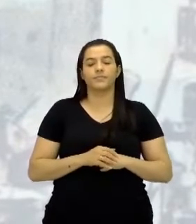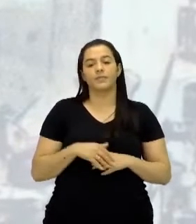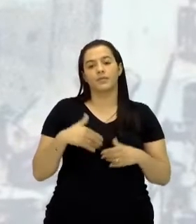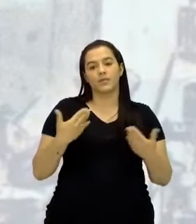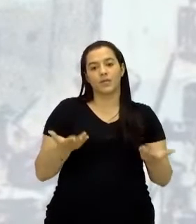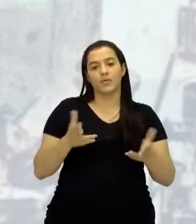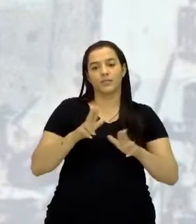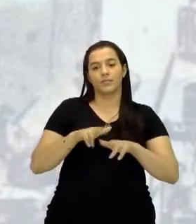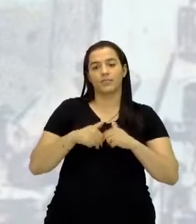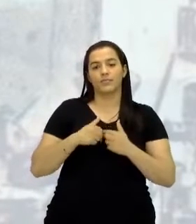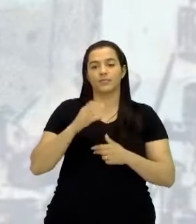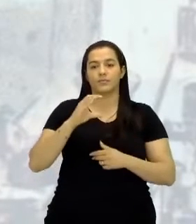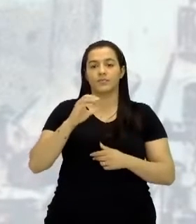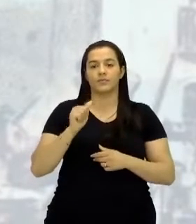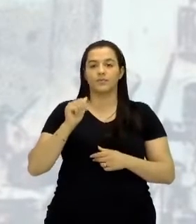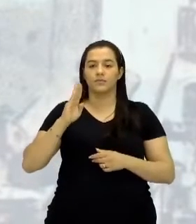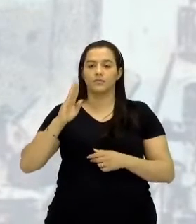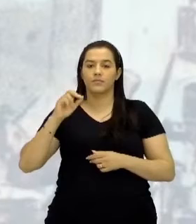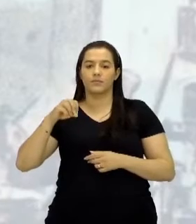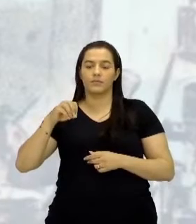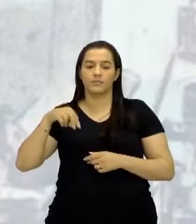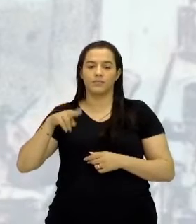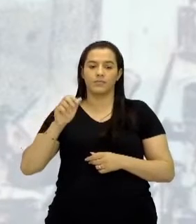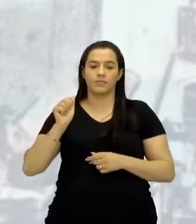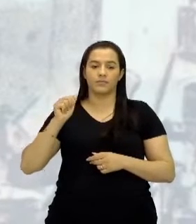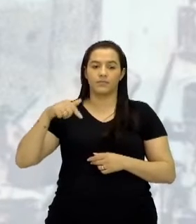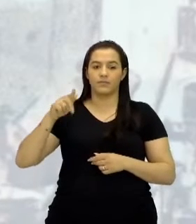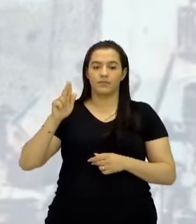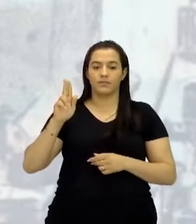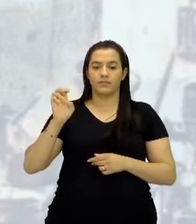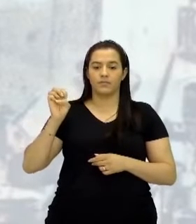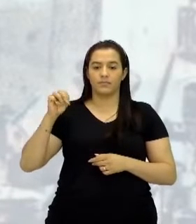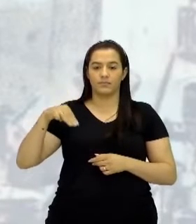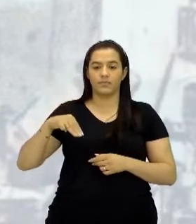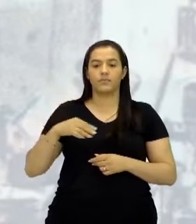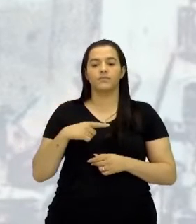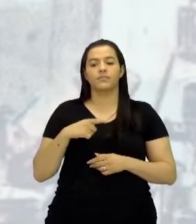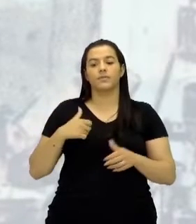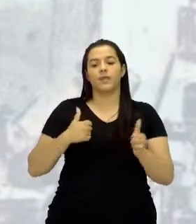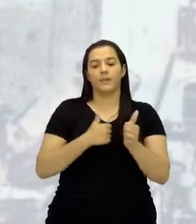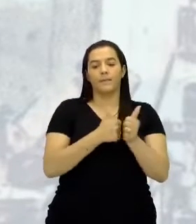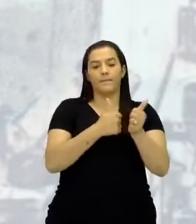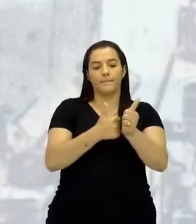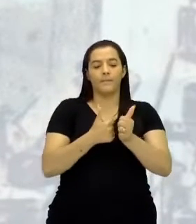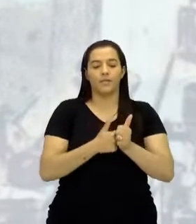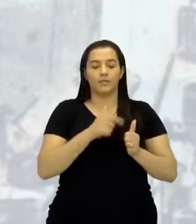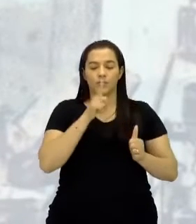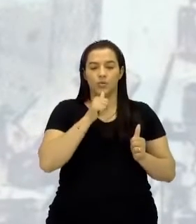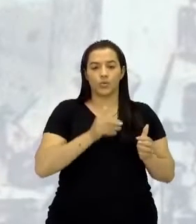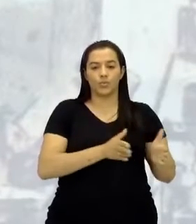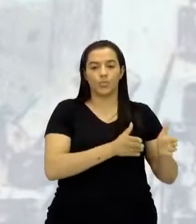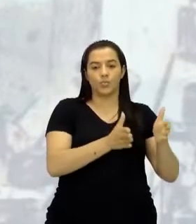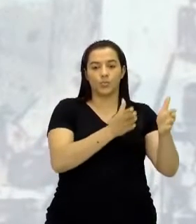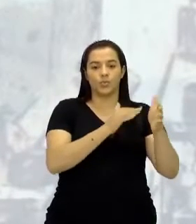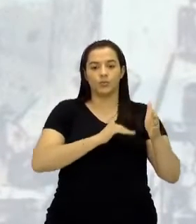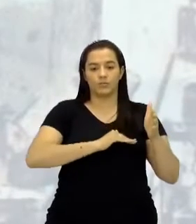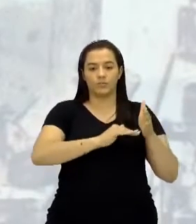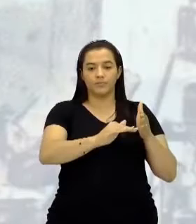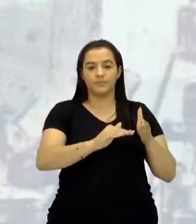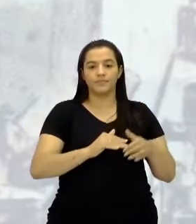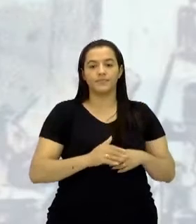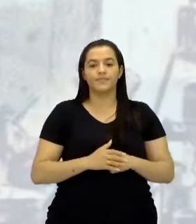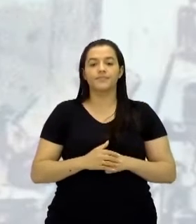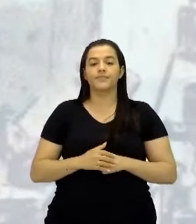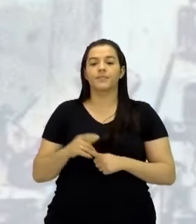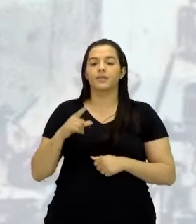que se chamou, né, de cabanagem, por conta dos participantes morarem ali em cabanas.